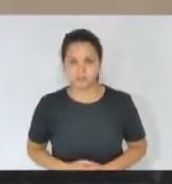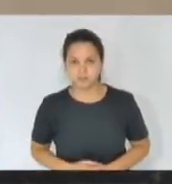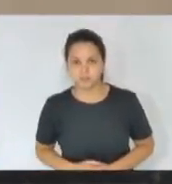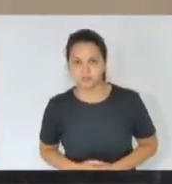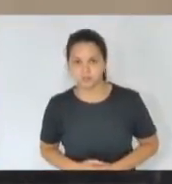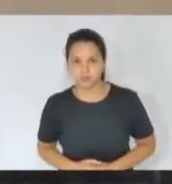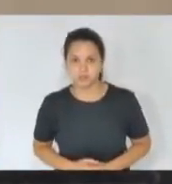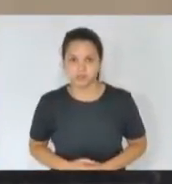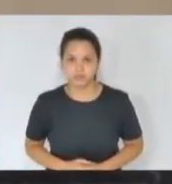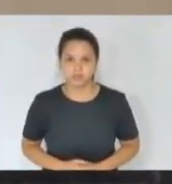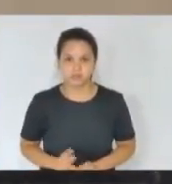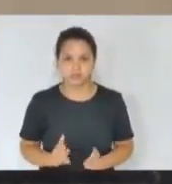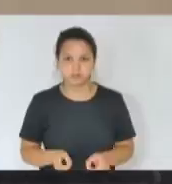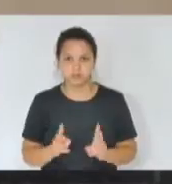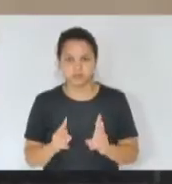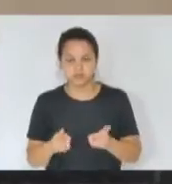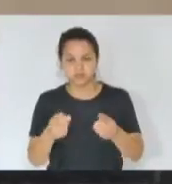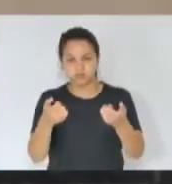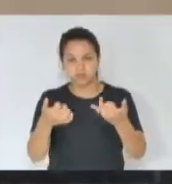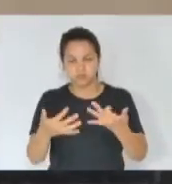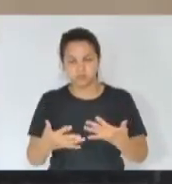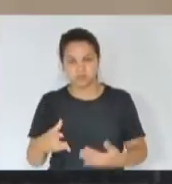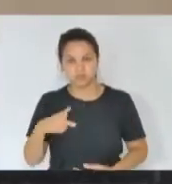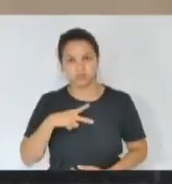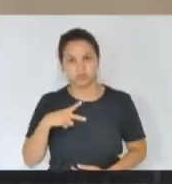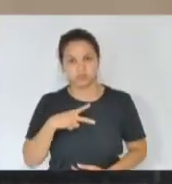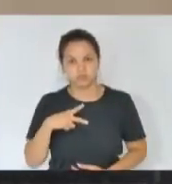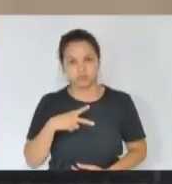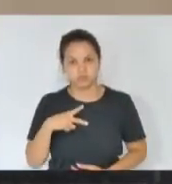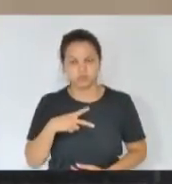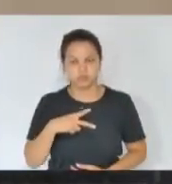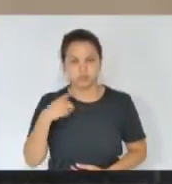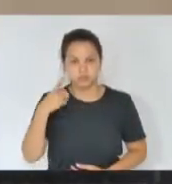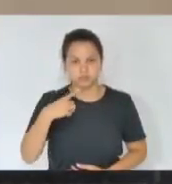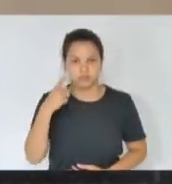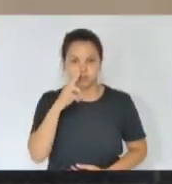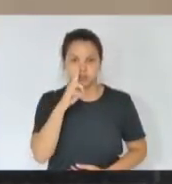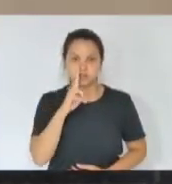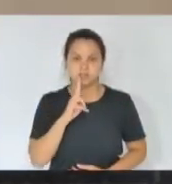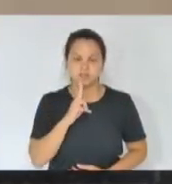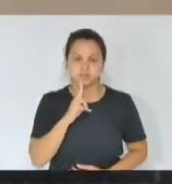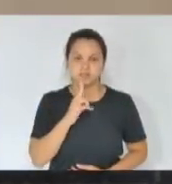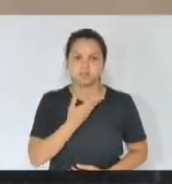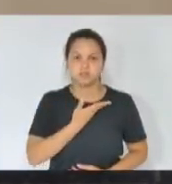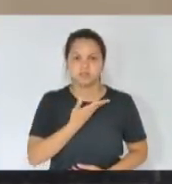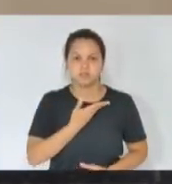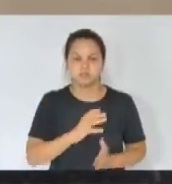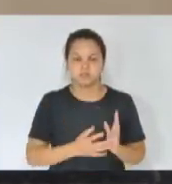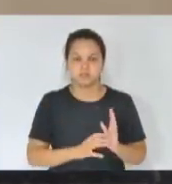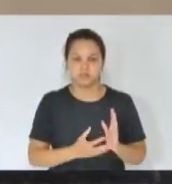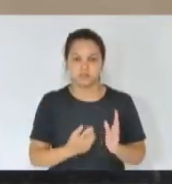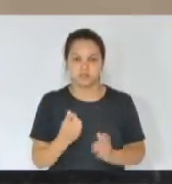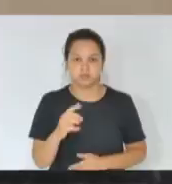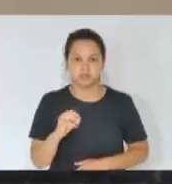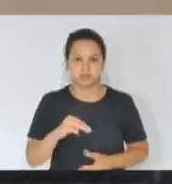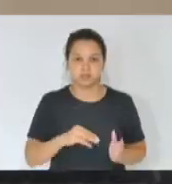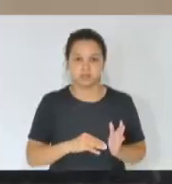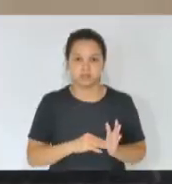Ainda em explicações pessoais, deputado Ivan Nats, colega de partido, por 10 minutos, Ivan.